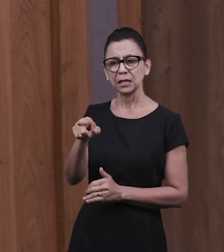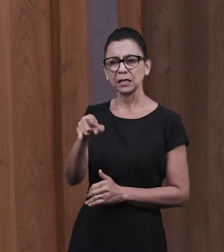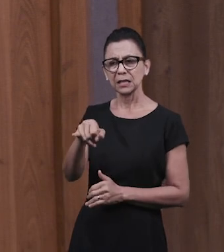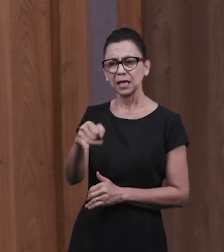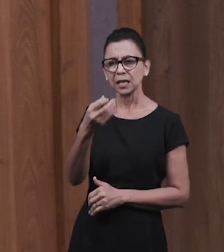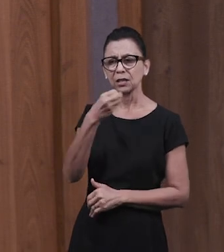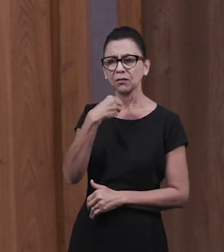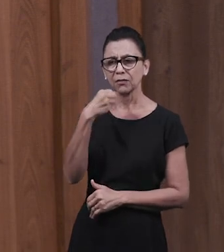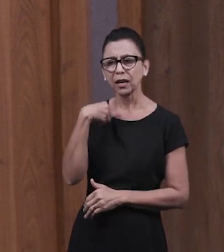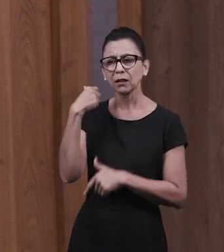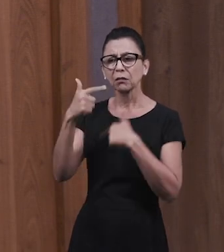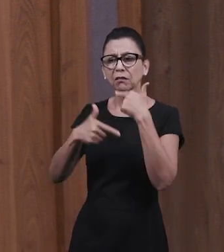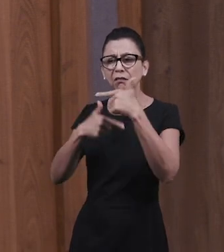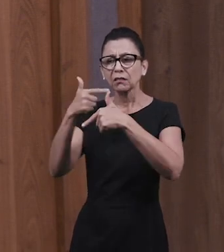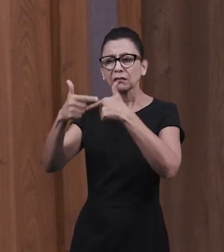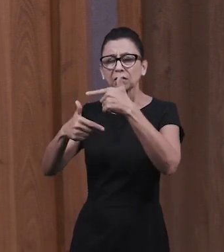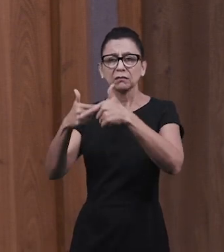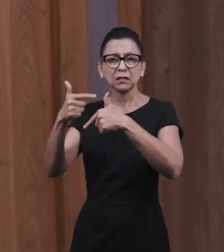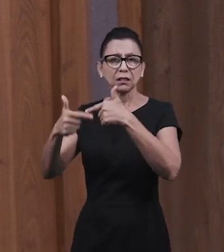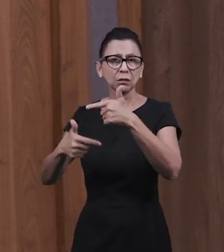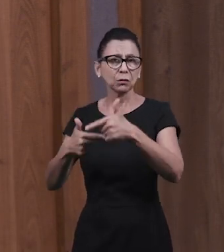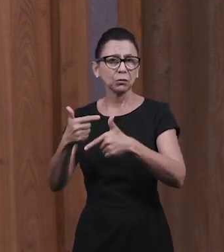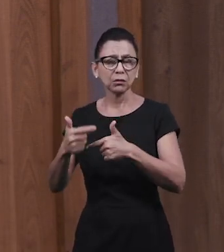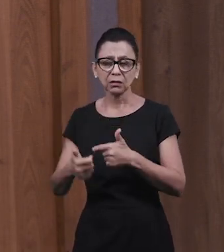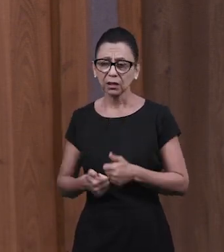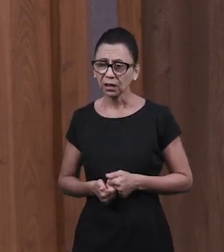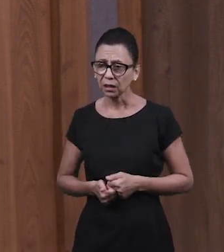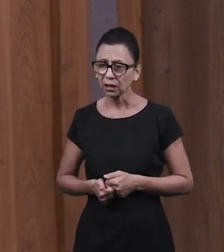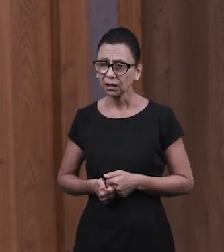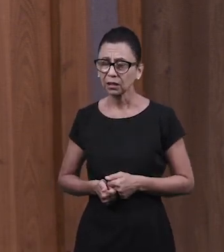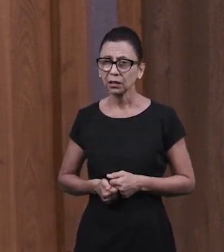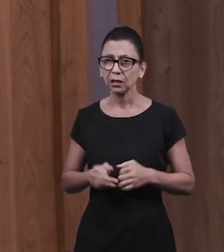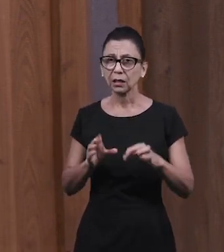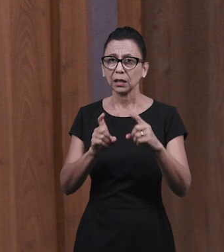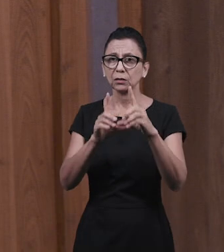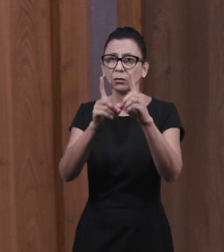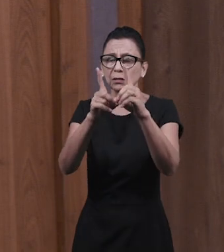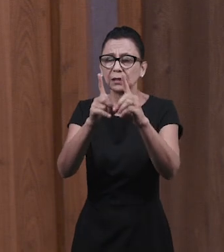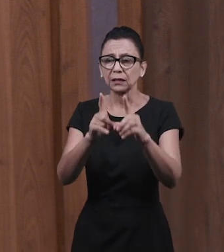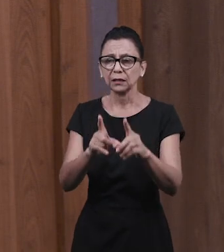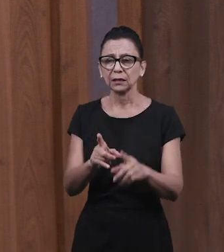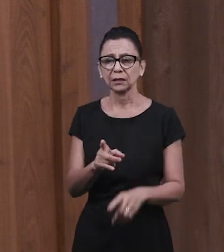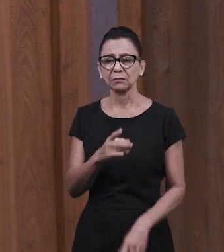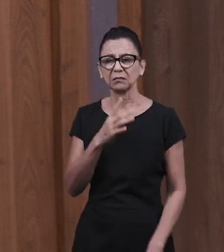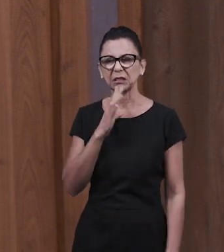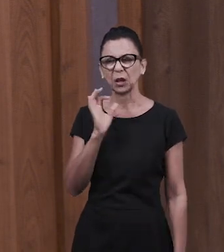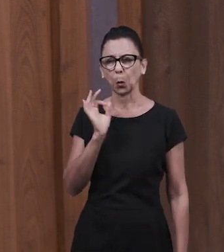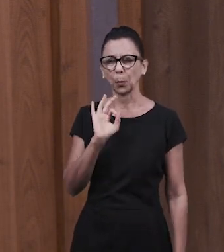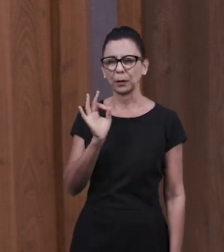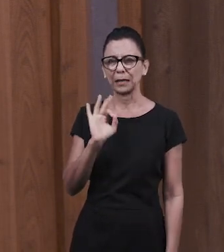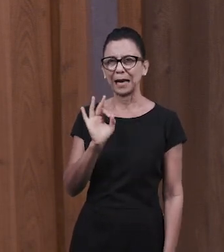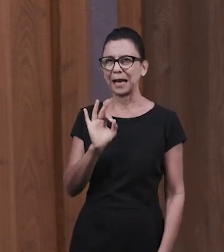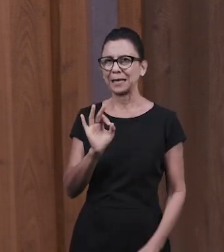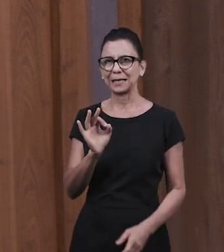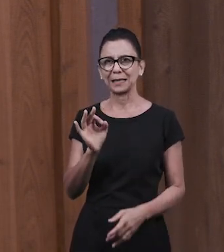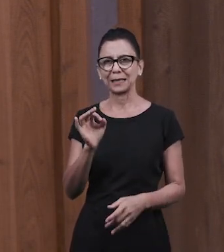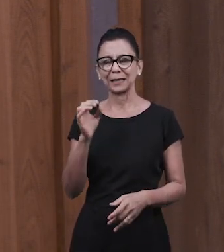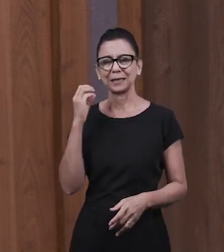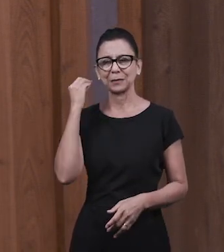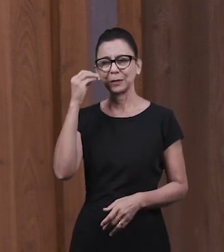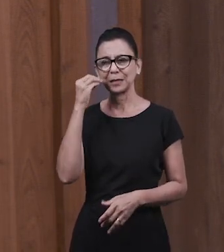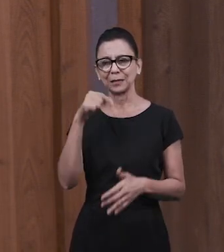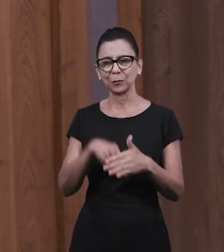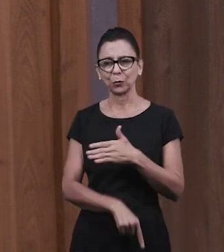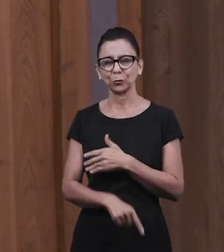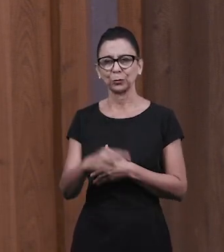que vem sobre aqueles que não têm a profundidade da doutrina, ou seja, eles não têm raiz,